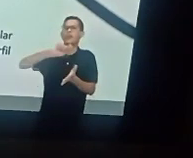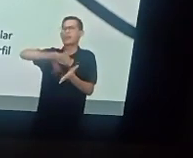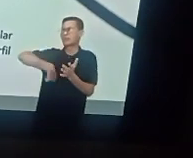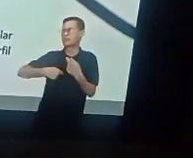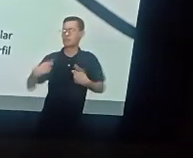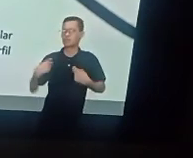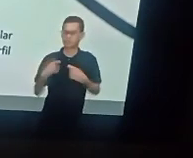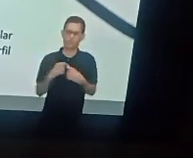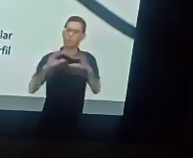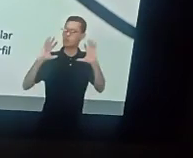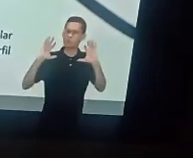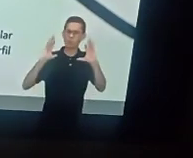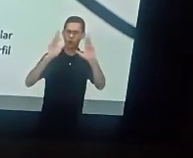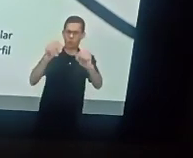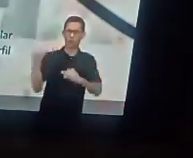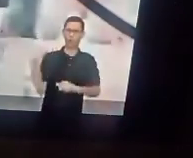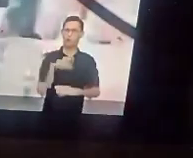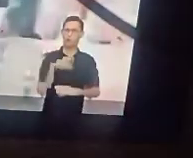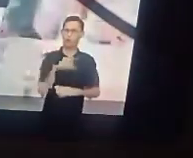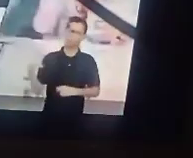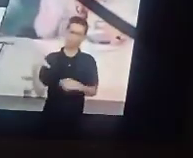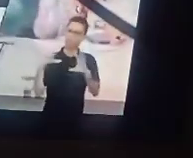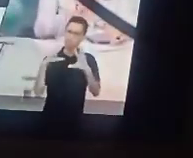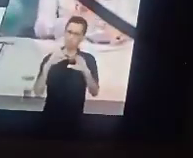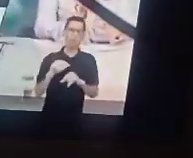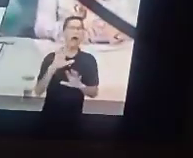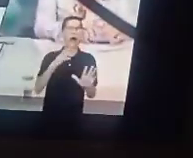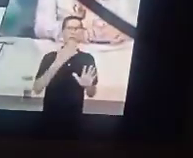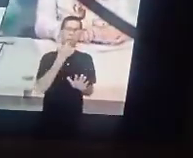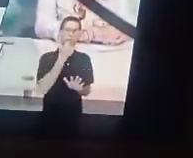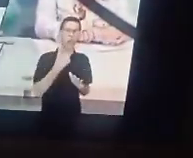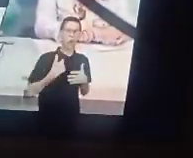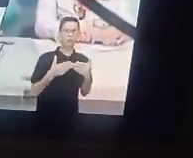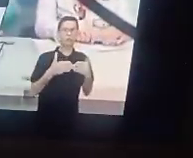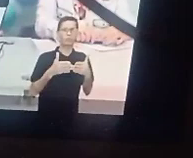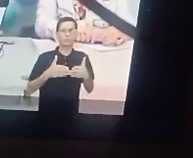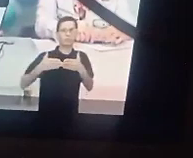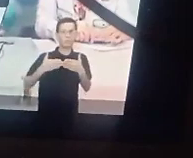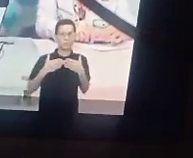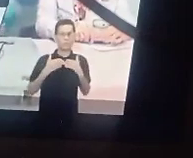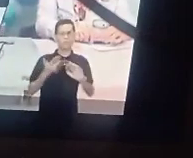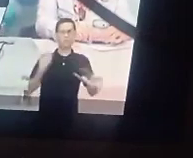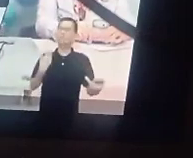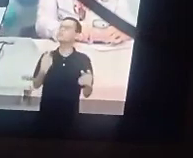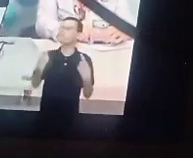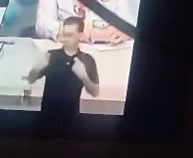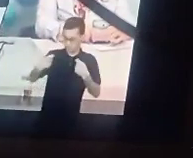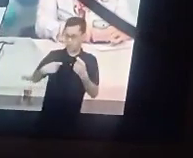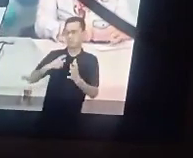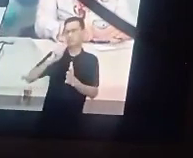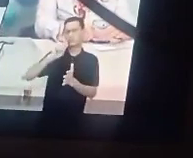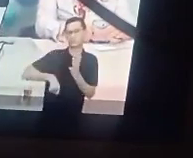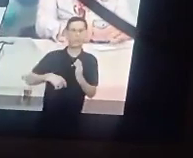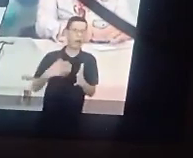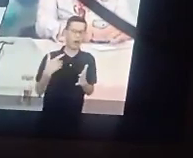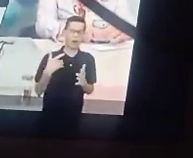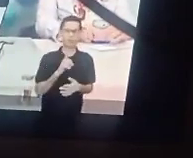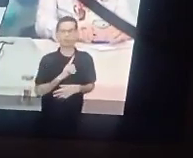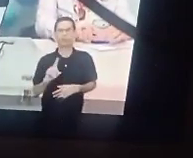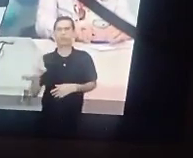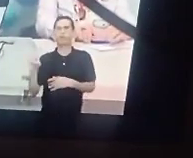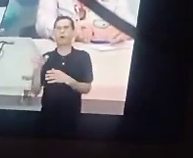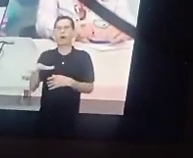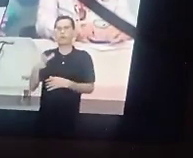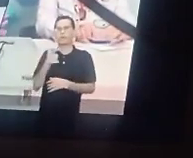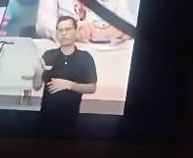Todos os docentes. Ah, mas hoje eu estou afastado. Eu tenho que me inscrever. Ah, mas hoje eu estou designado. Tem